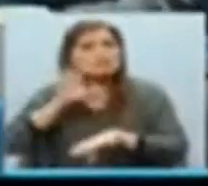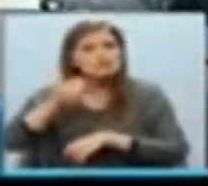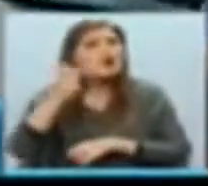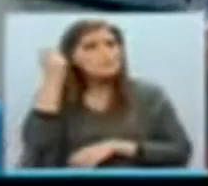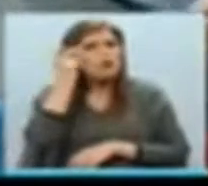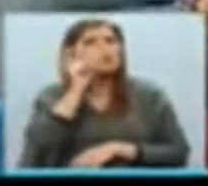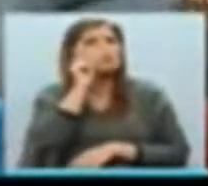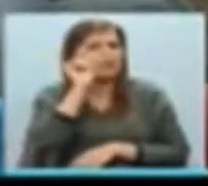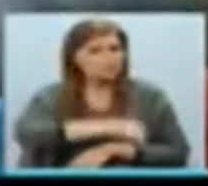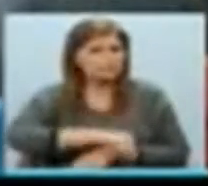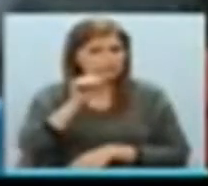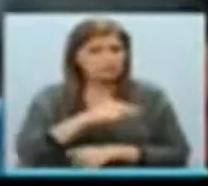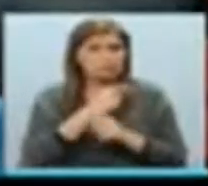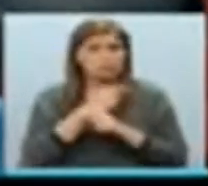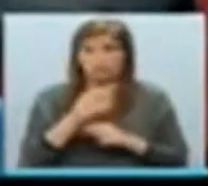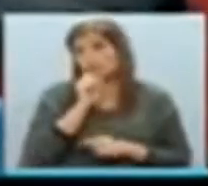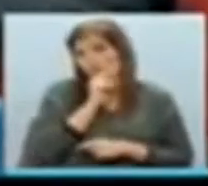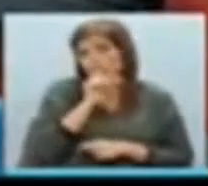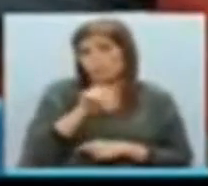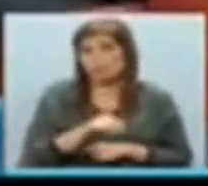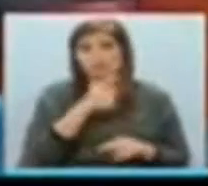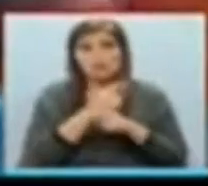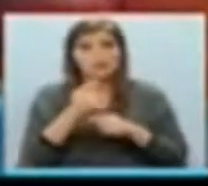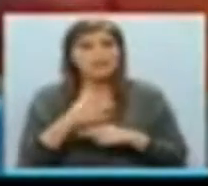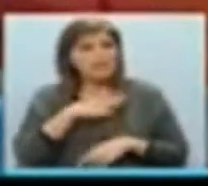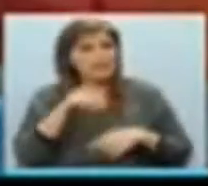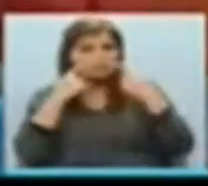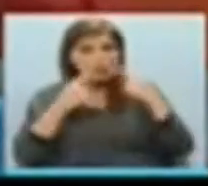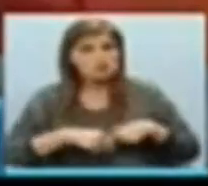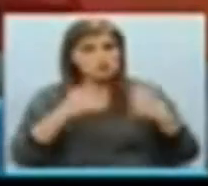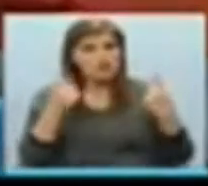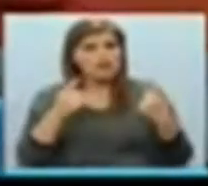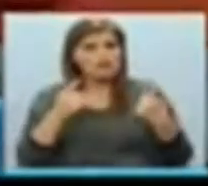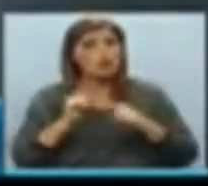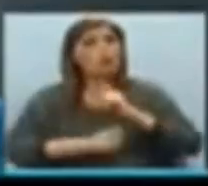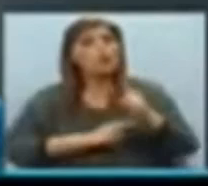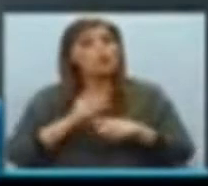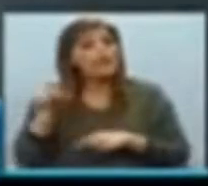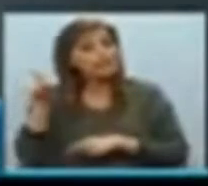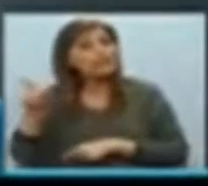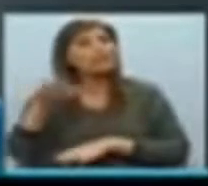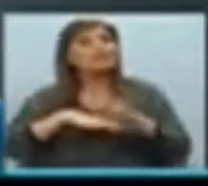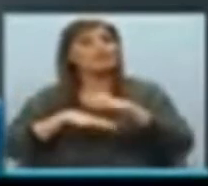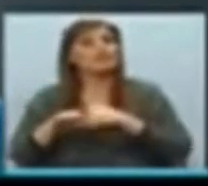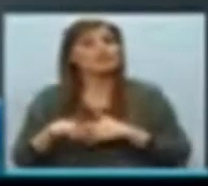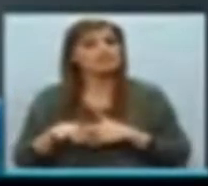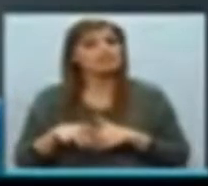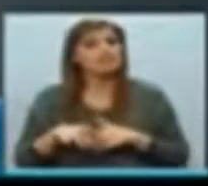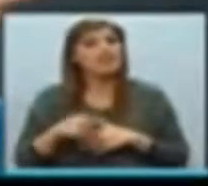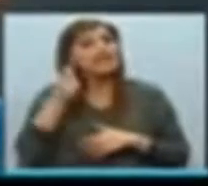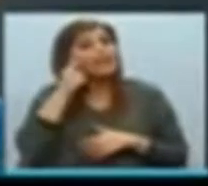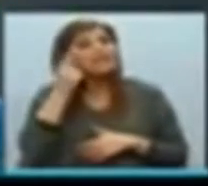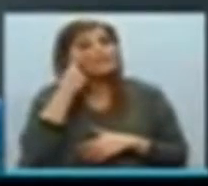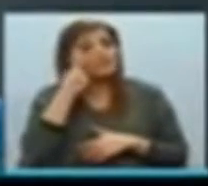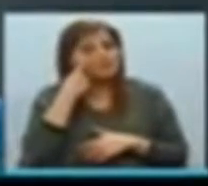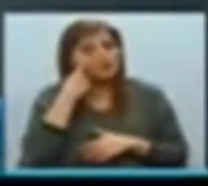porque e do avô para mostrar e é que o que ele tinha feito eo que acontece o sobrevivente que receberam